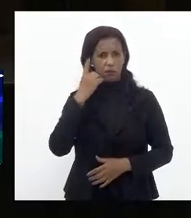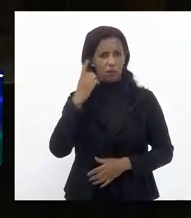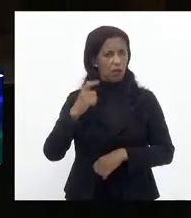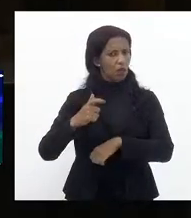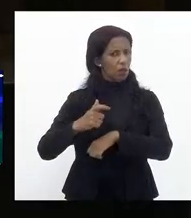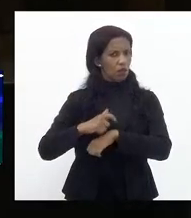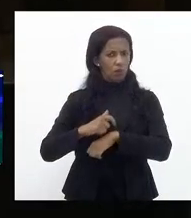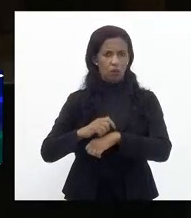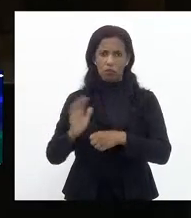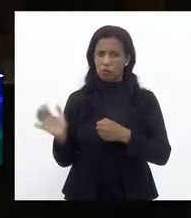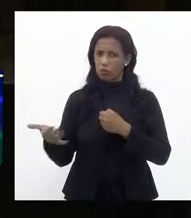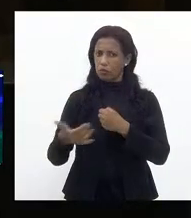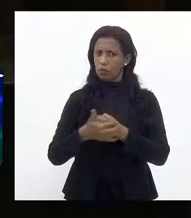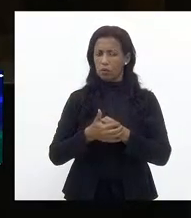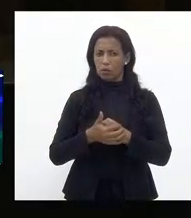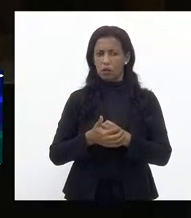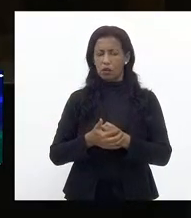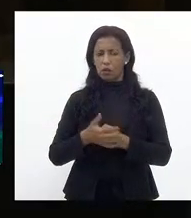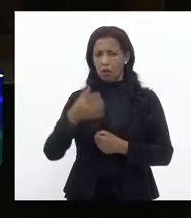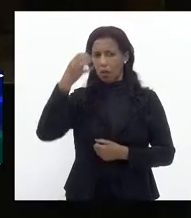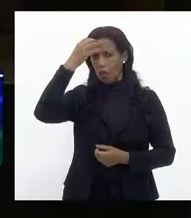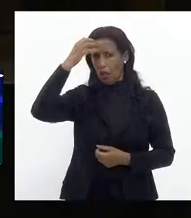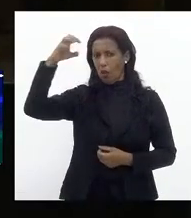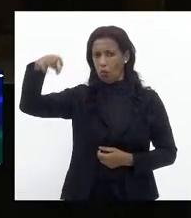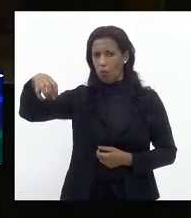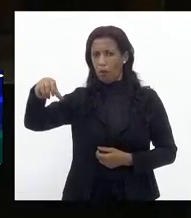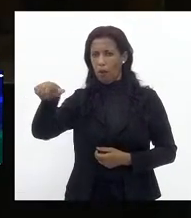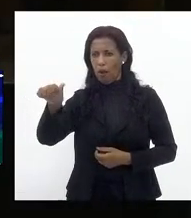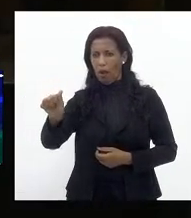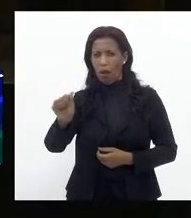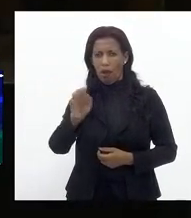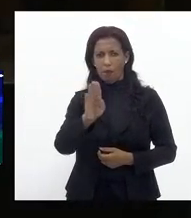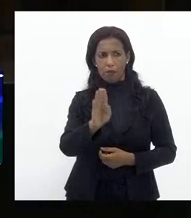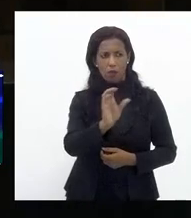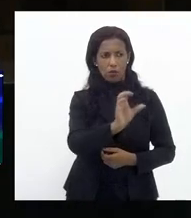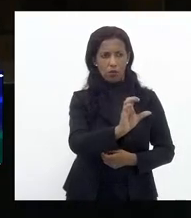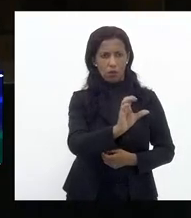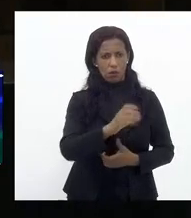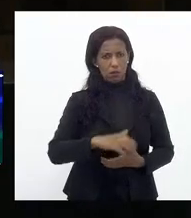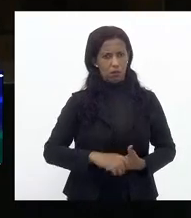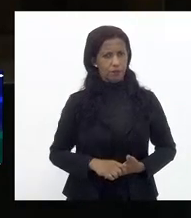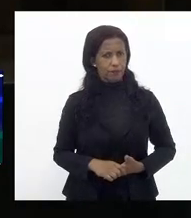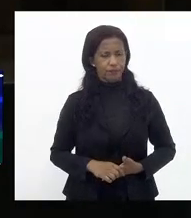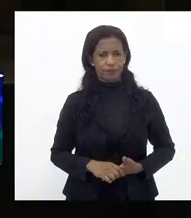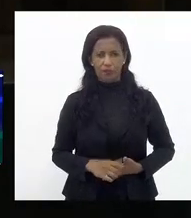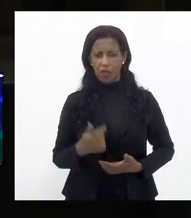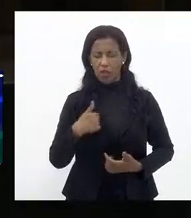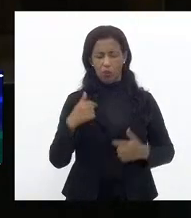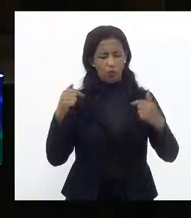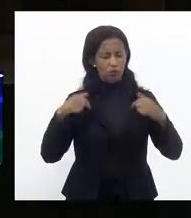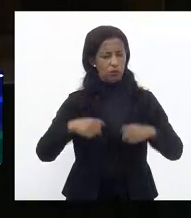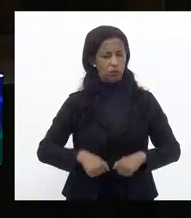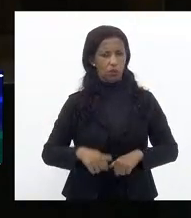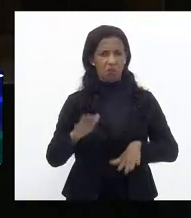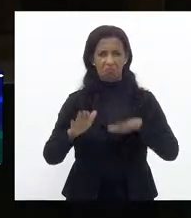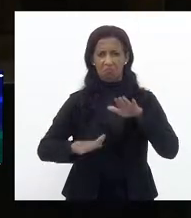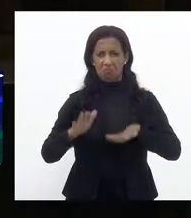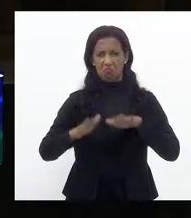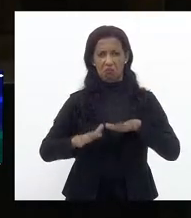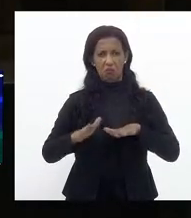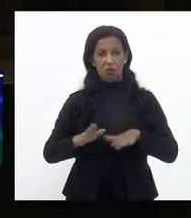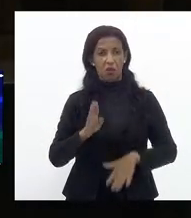de imputarmos a culpa em A, B ou C. Não estou aqui, mesmo sendo